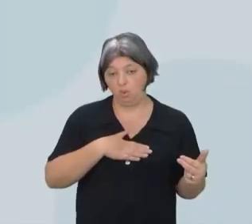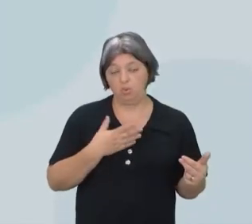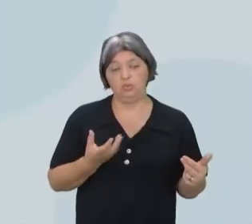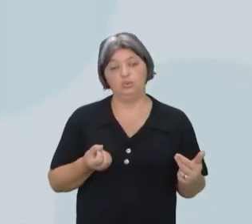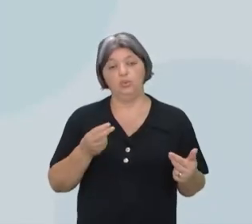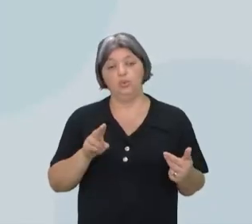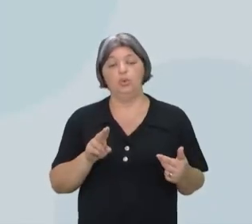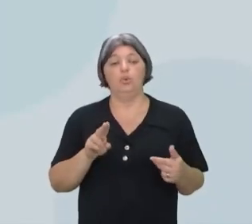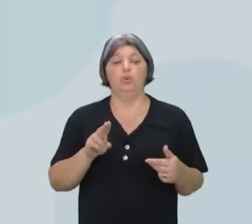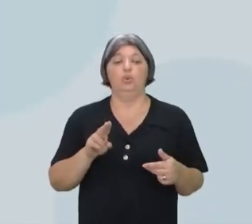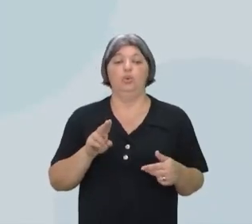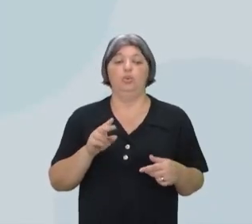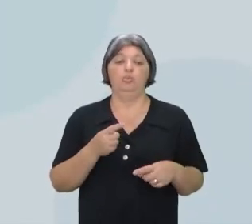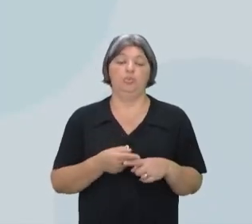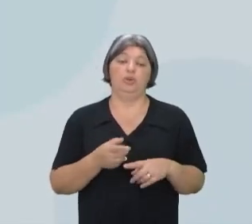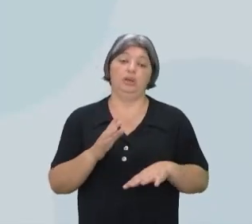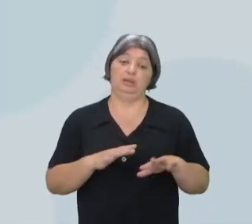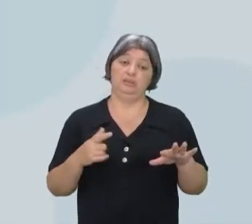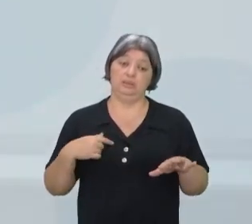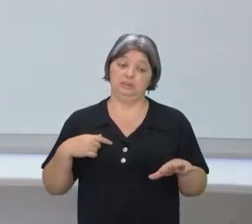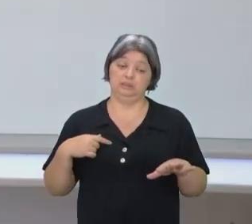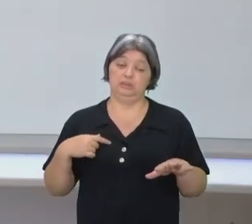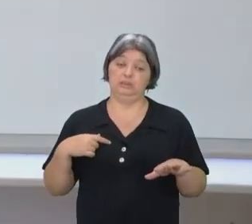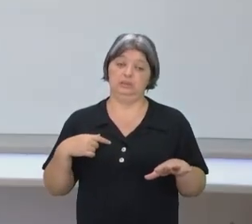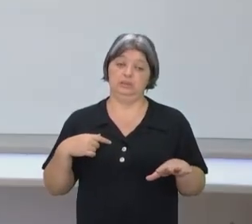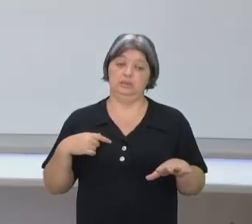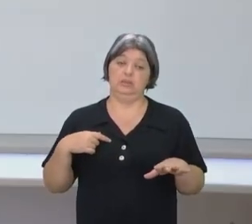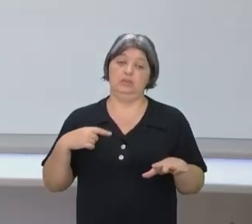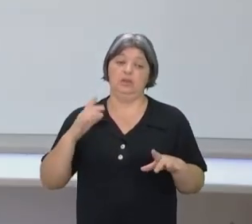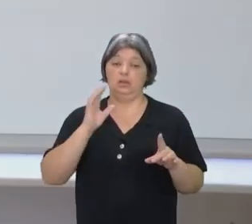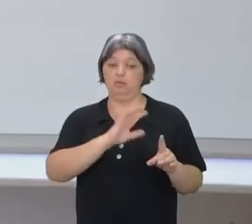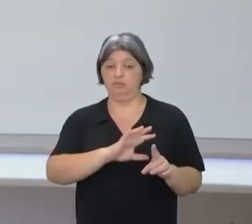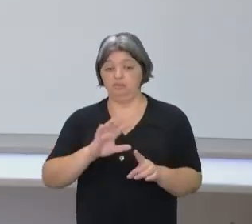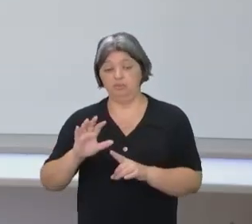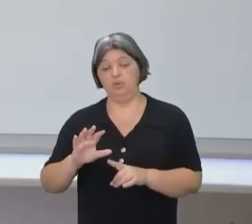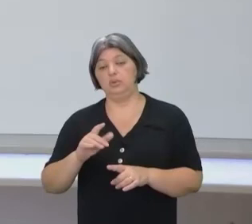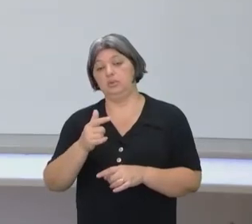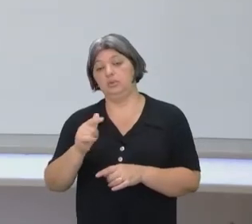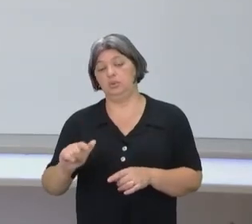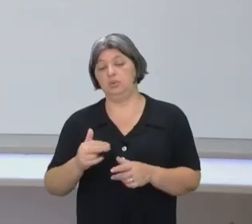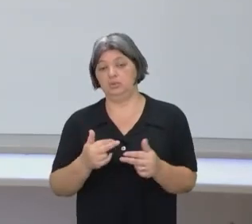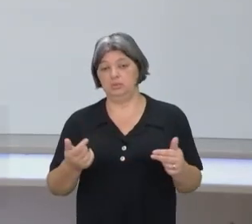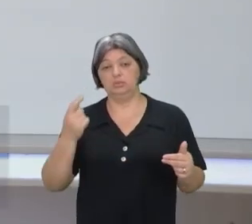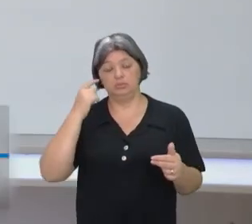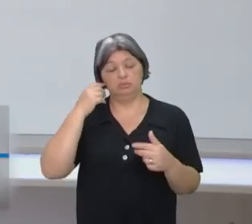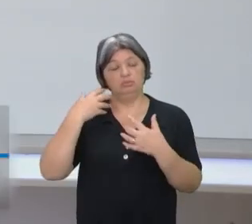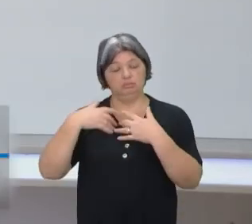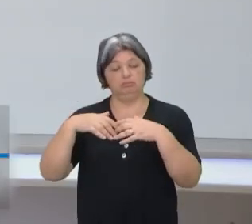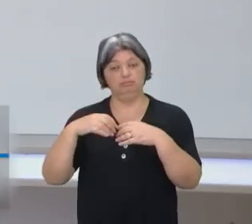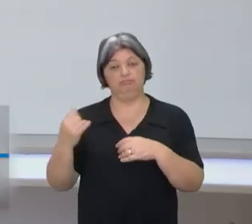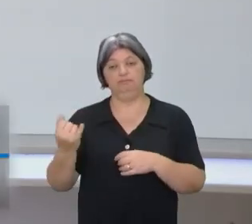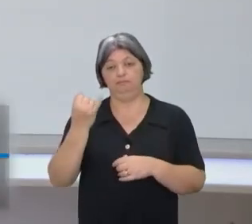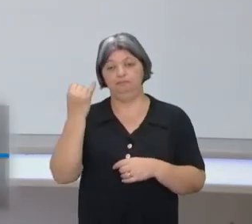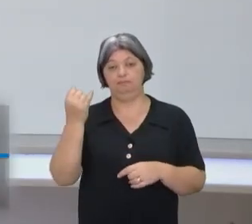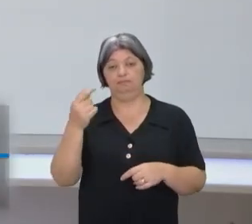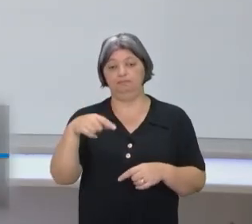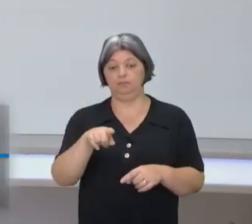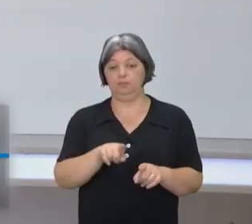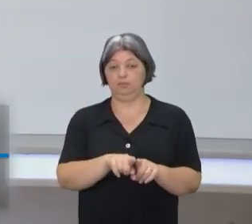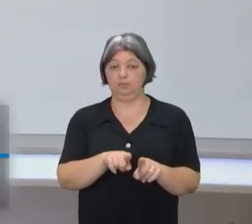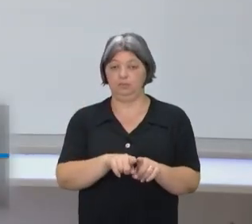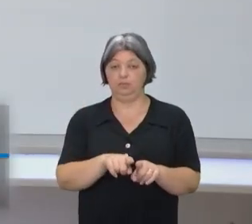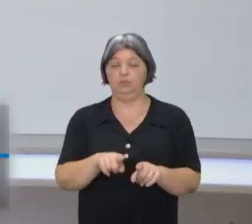ou então, às vezes, você foi motivado por um outro motivo externo. Vale essa reflexão, porque vocês estão no